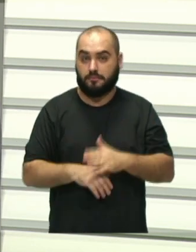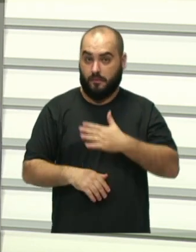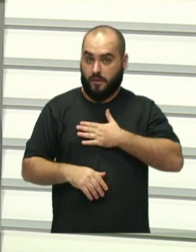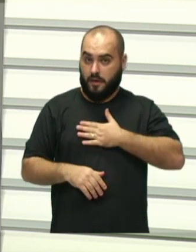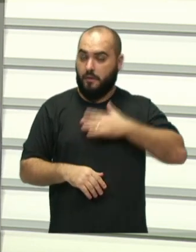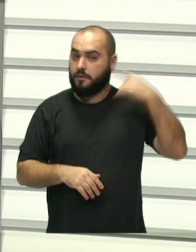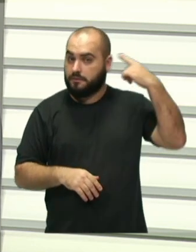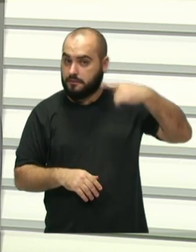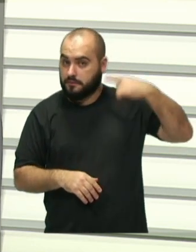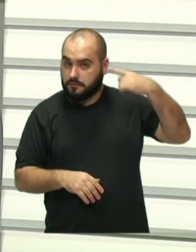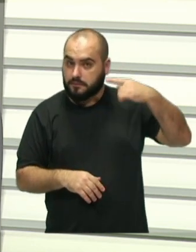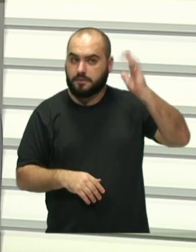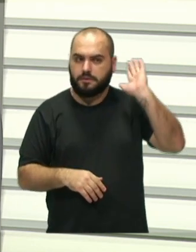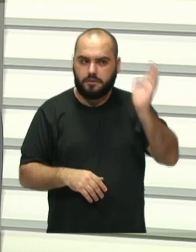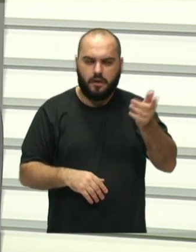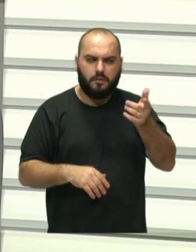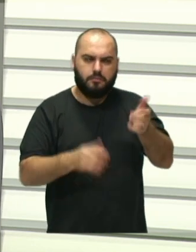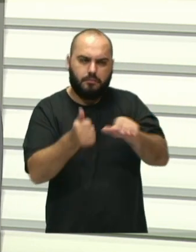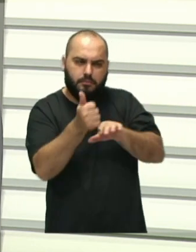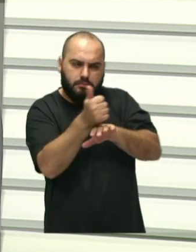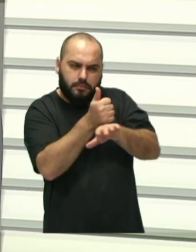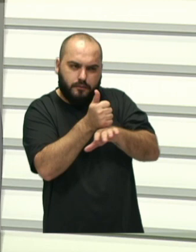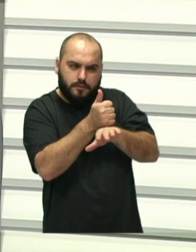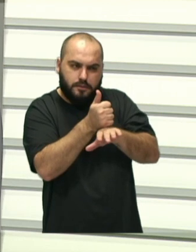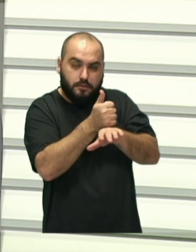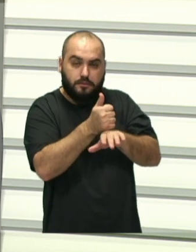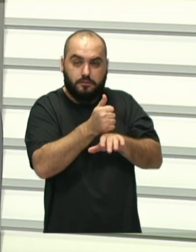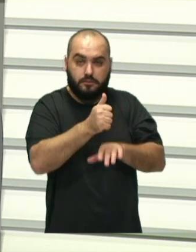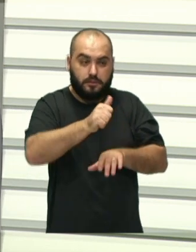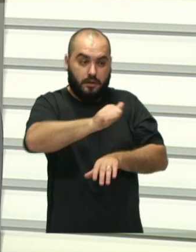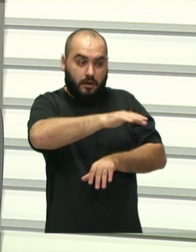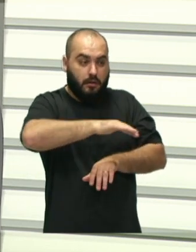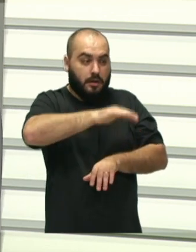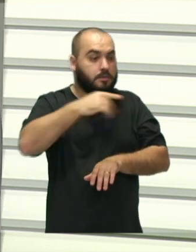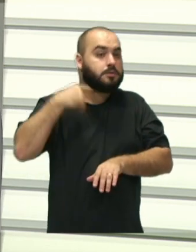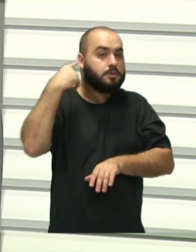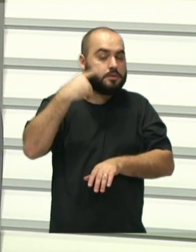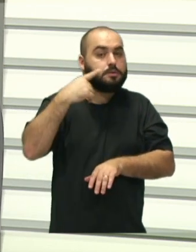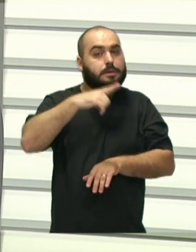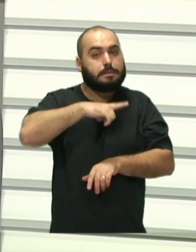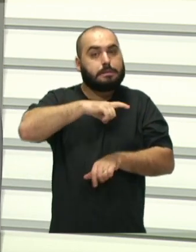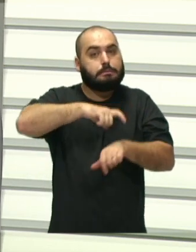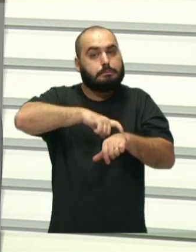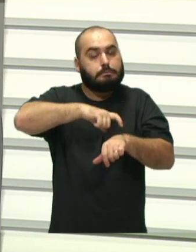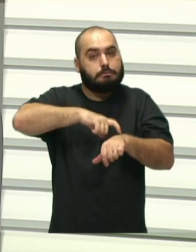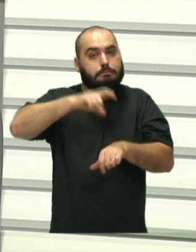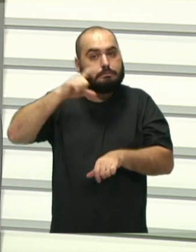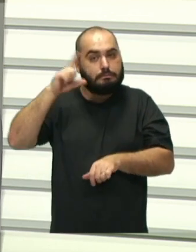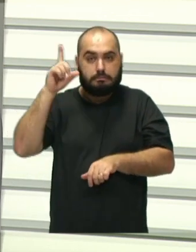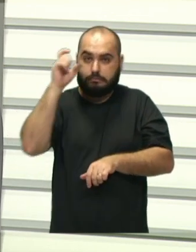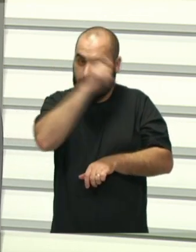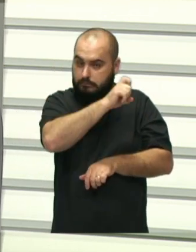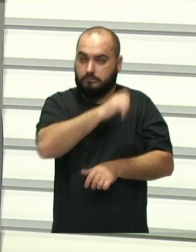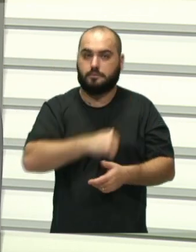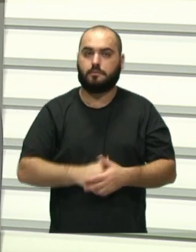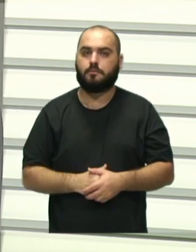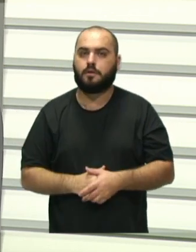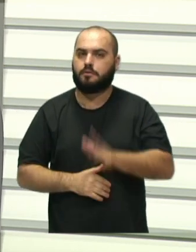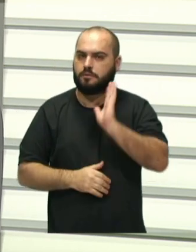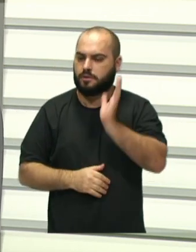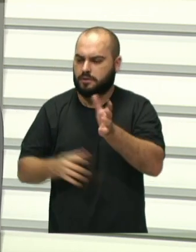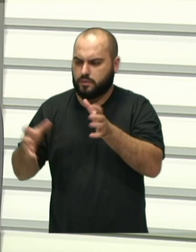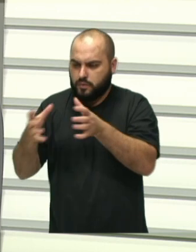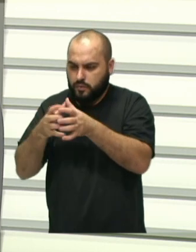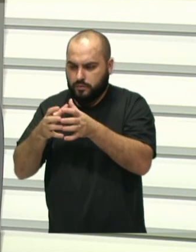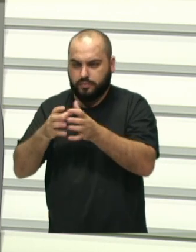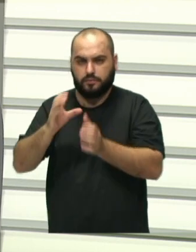advogado e a gente percebe cada profissional mesmo na área de direito tem suas dificuldades então esse curso está sendo pensado elaborado por todo o